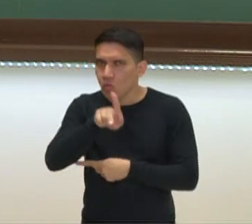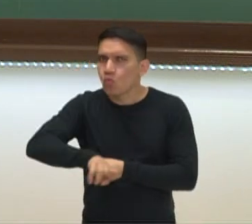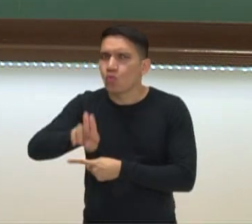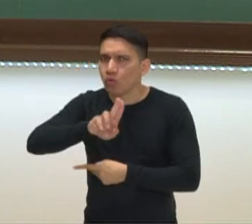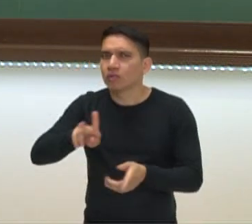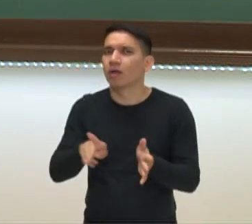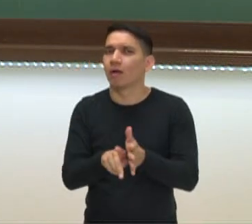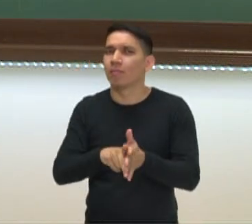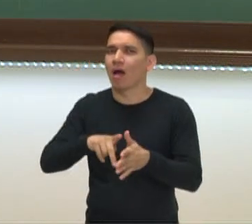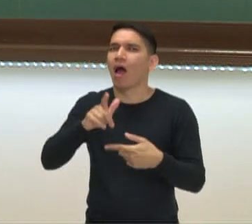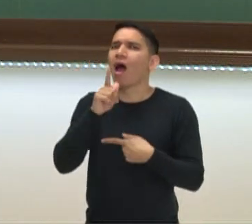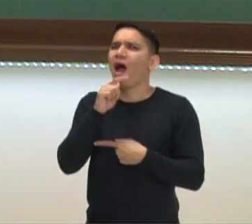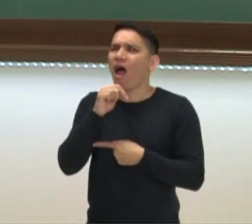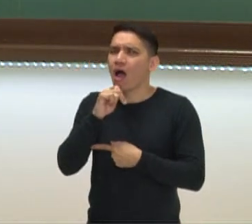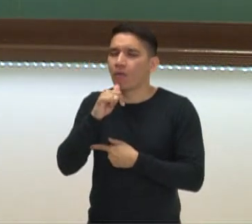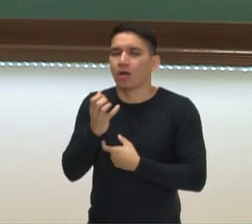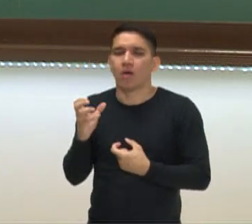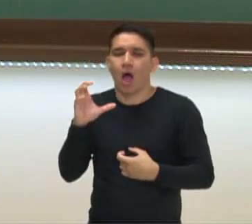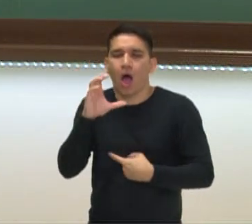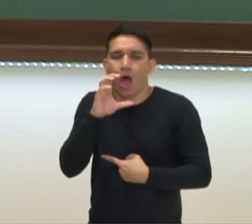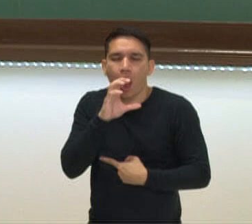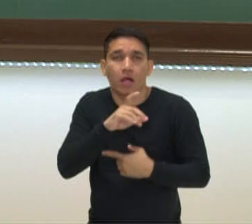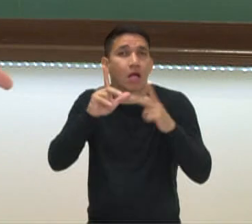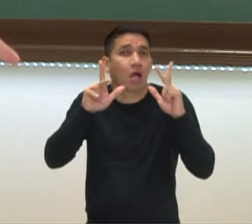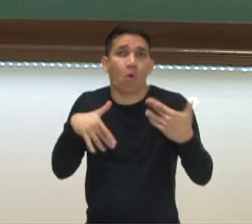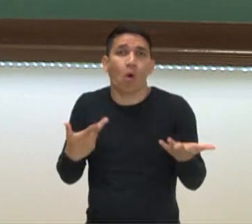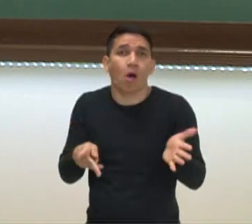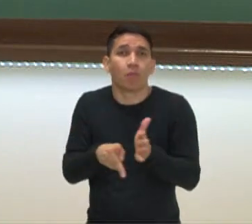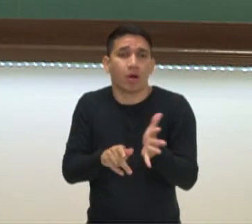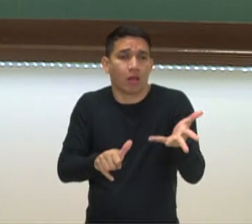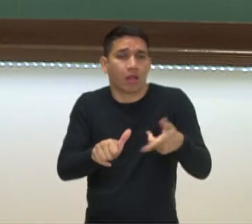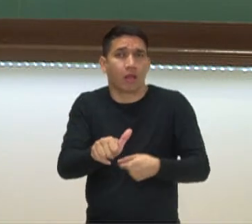água, não é a mesma substância que você está aquecendo com